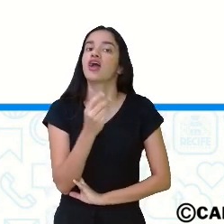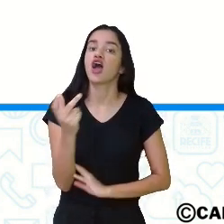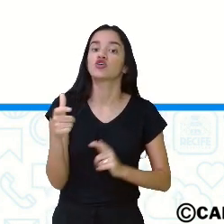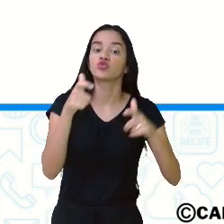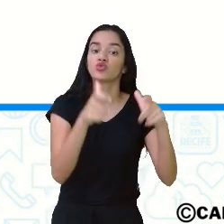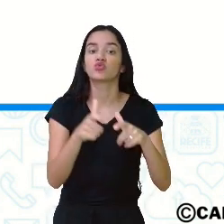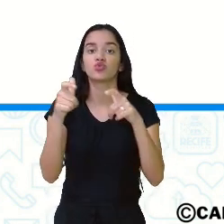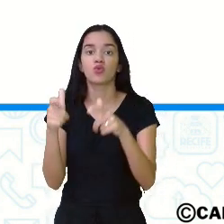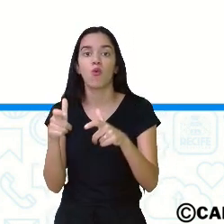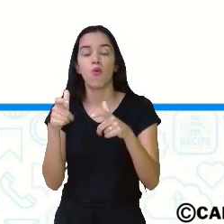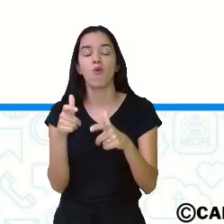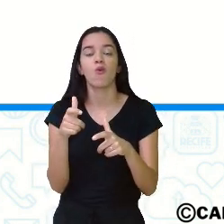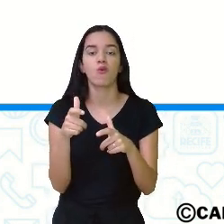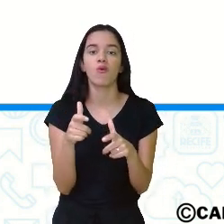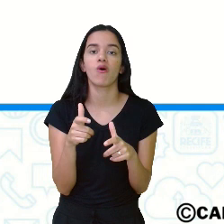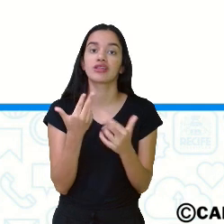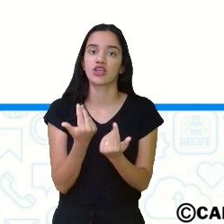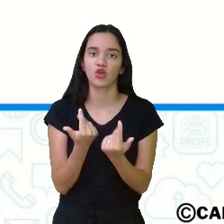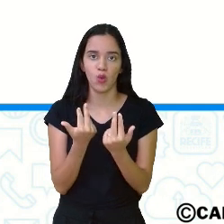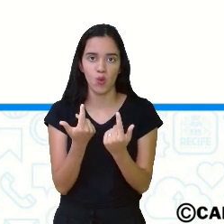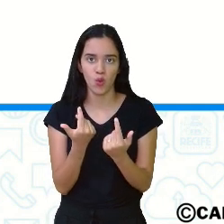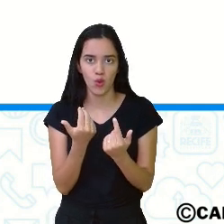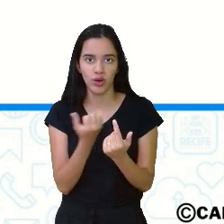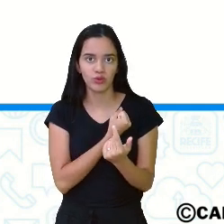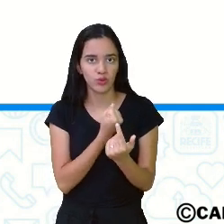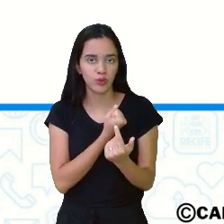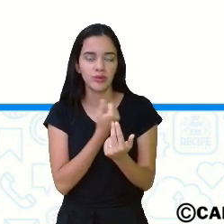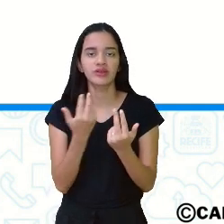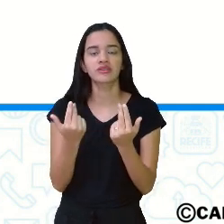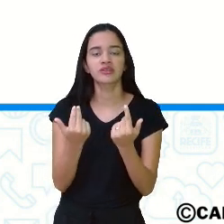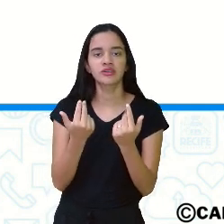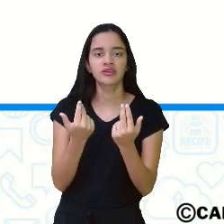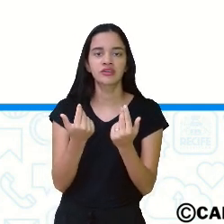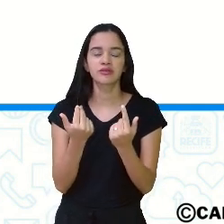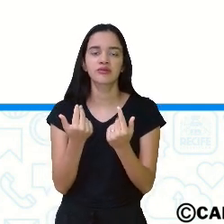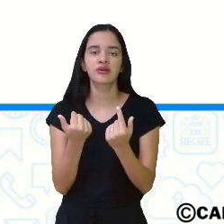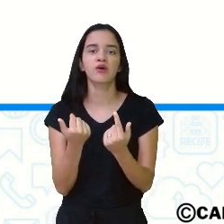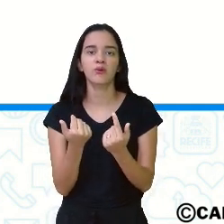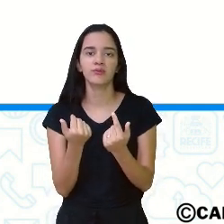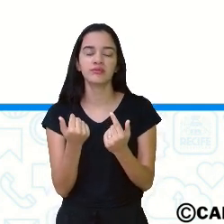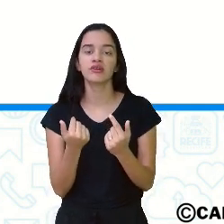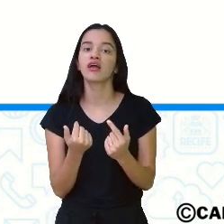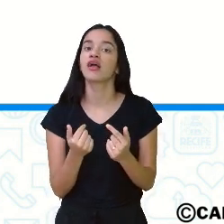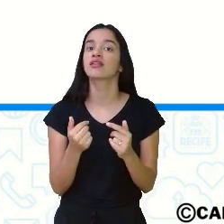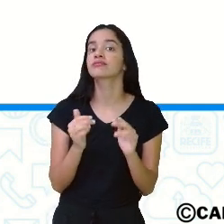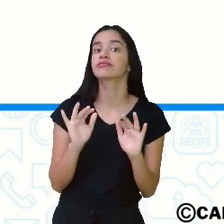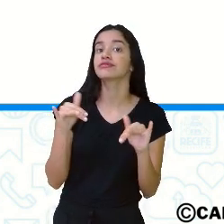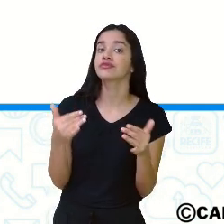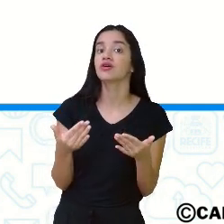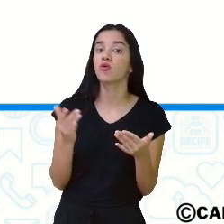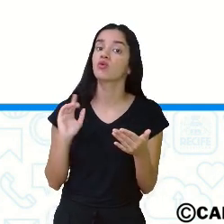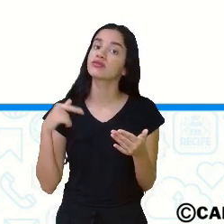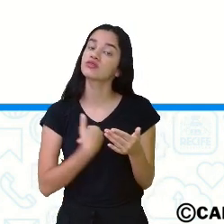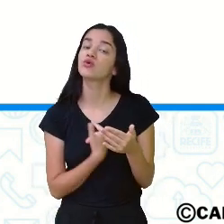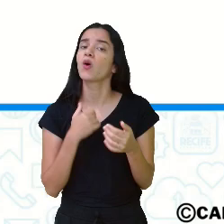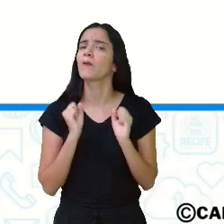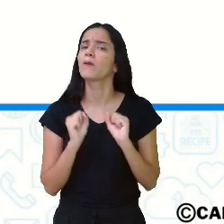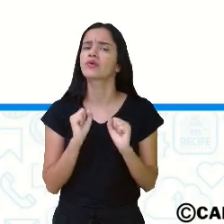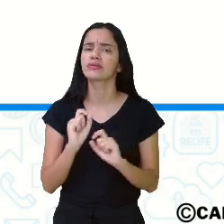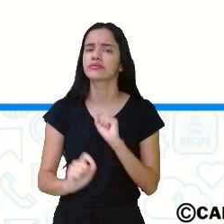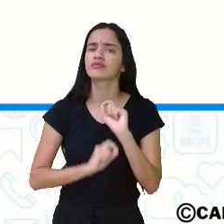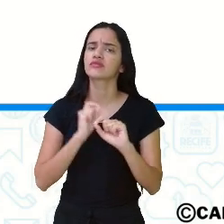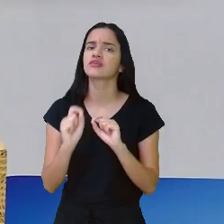2 parcelas da adição são iguais. Já que as 2 parcelas da adição são iguais, então nós